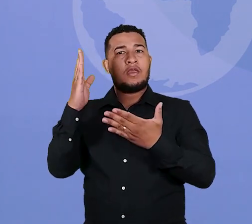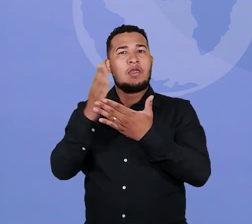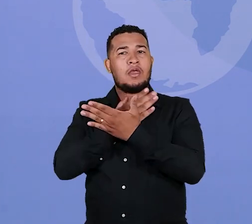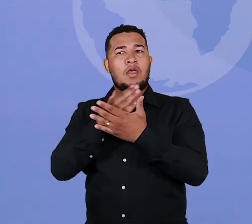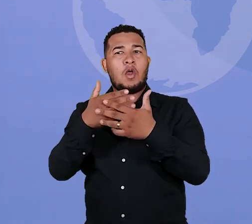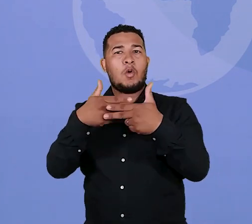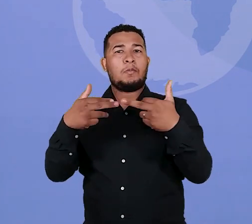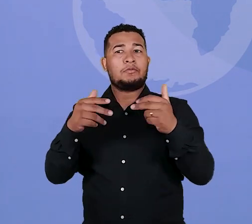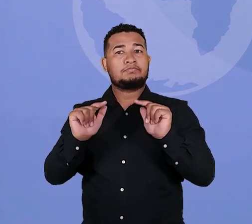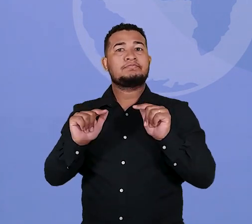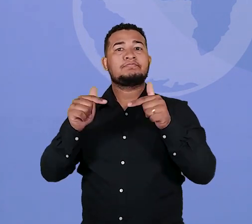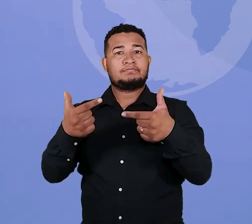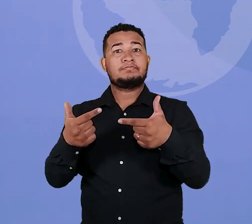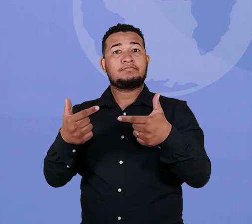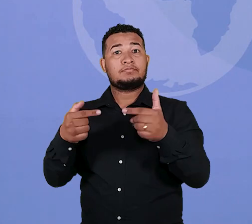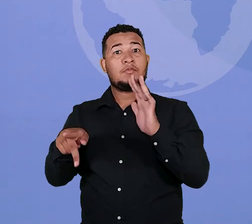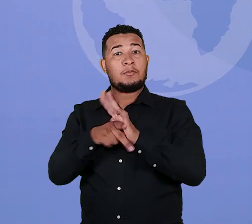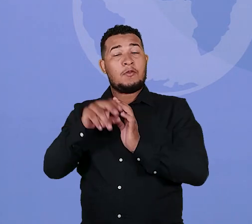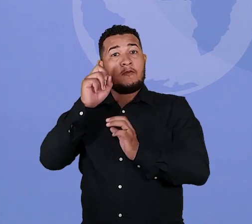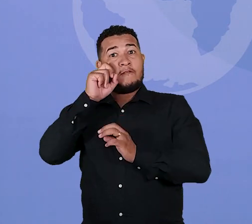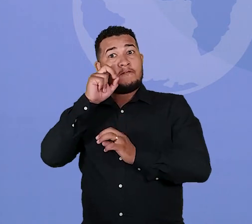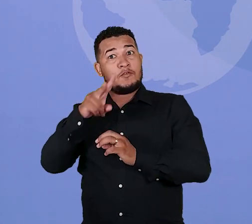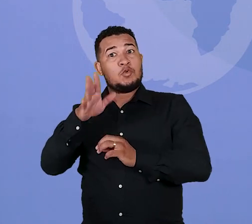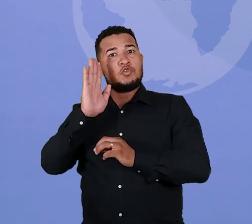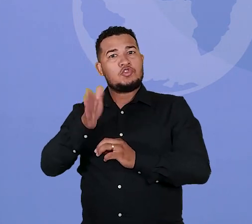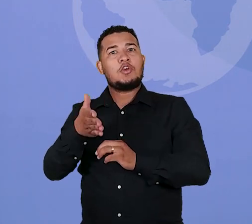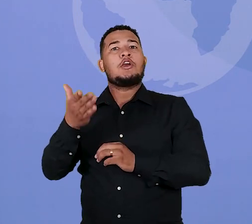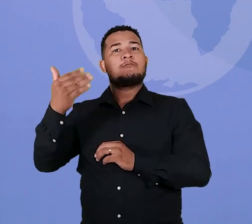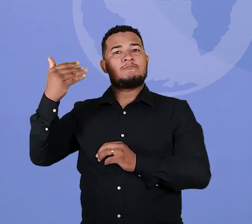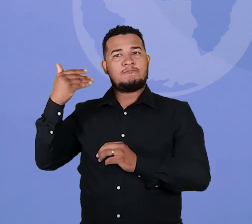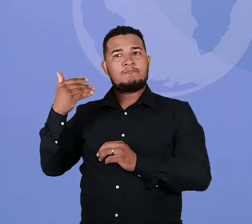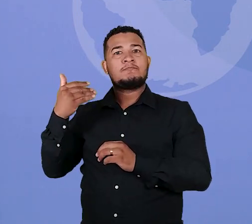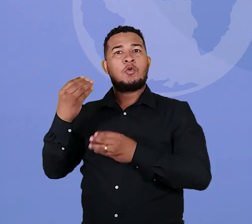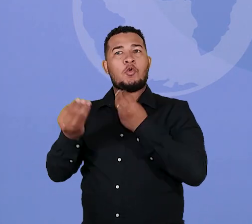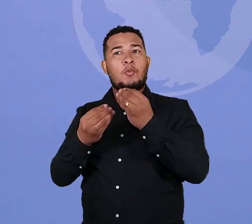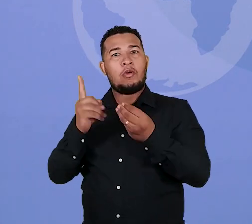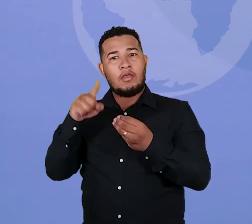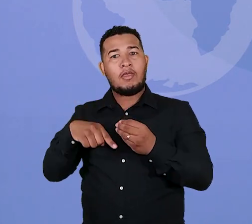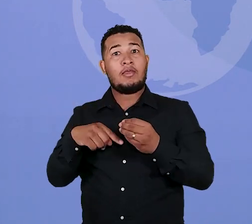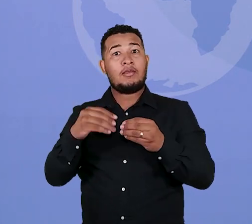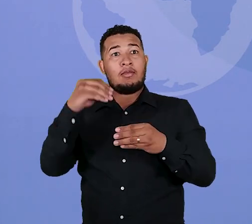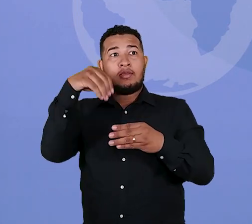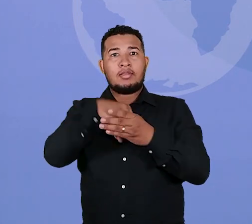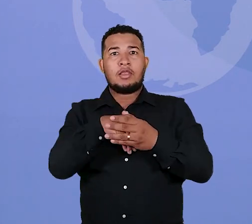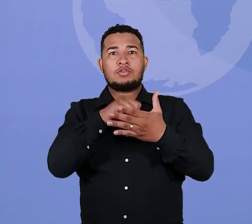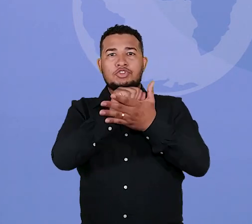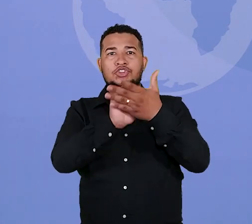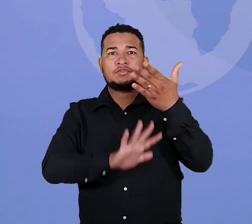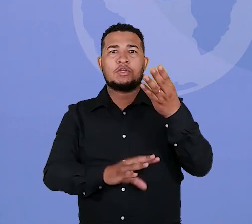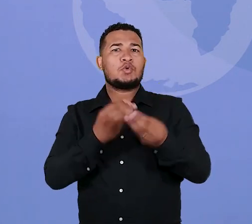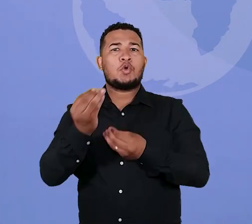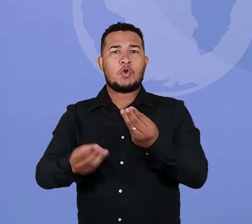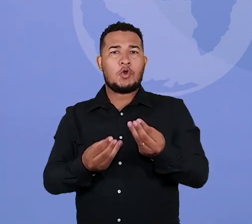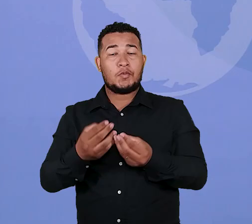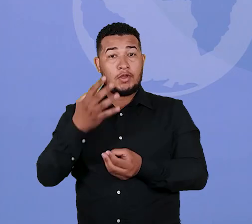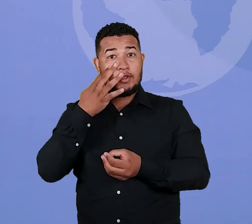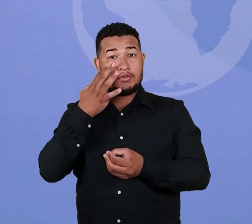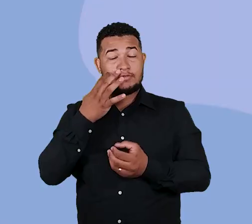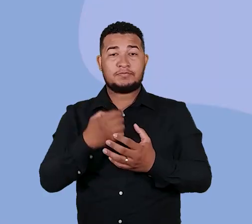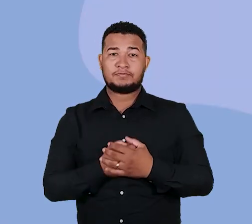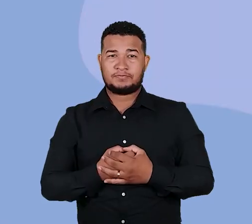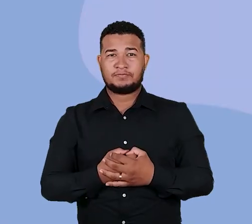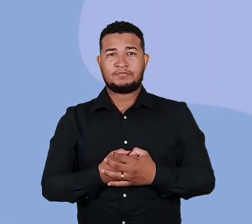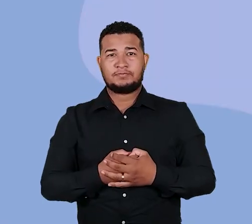algumas aplicações daquilo que nós vimos e de como pode cair isso daí como exercício. Se liga